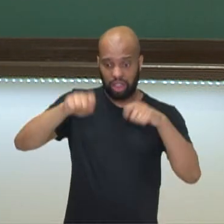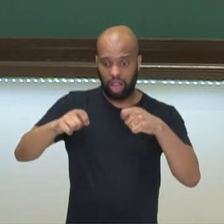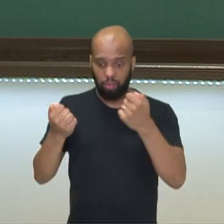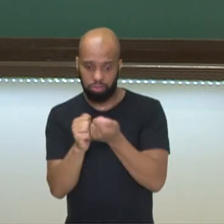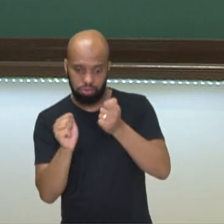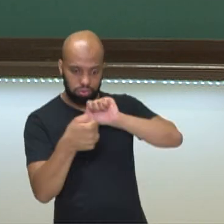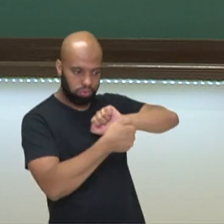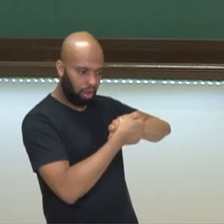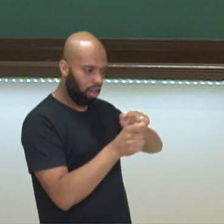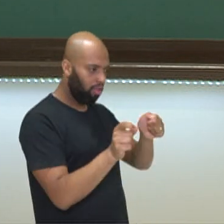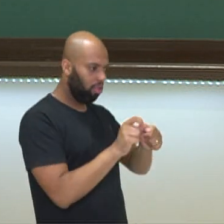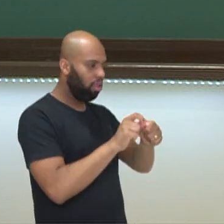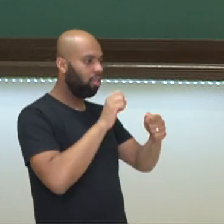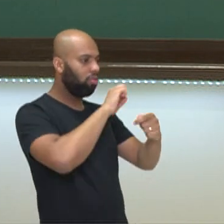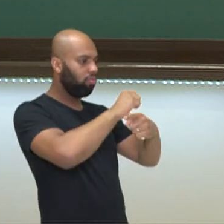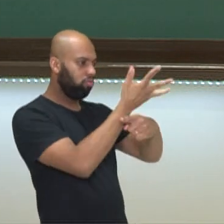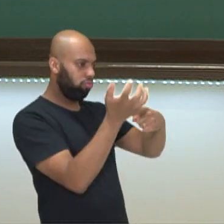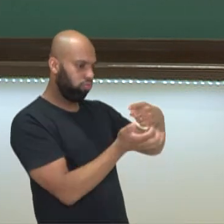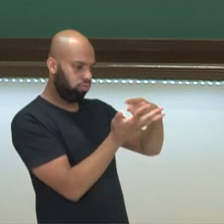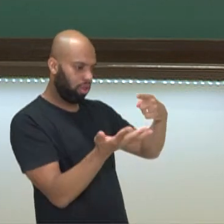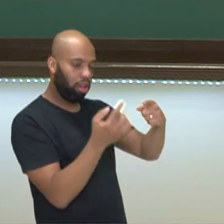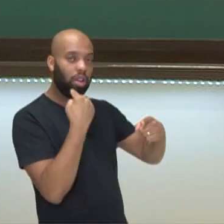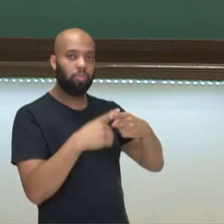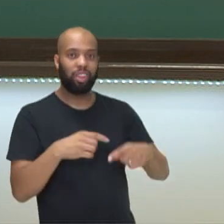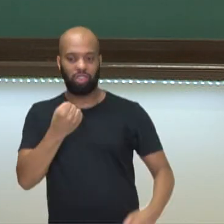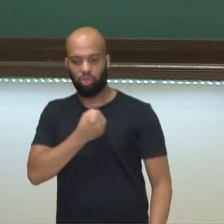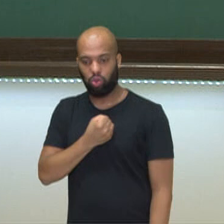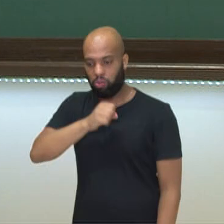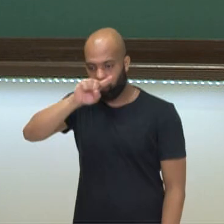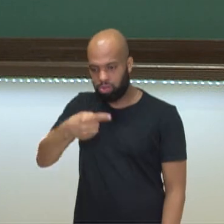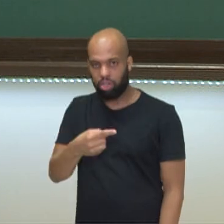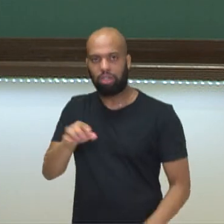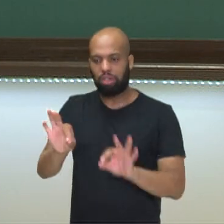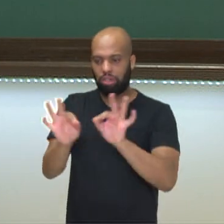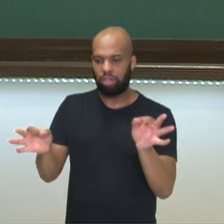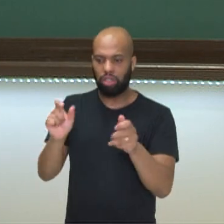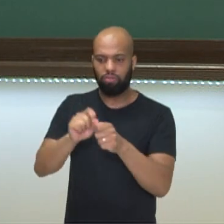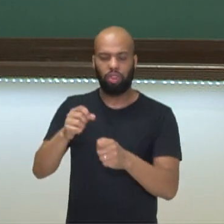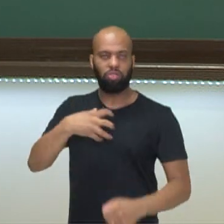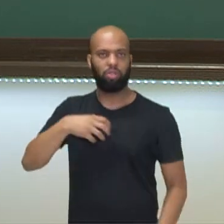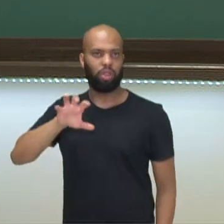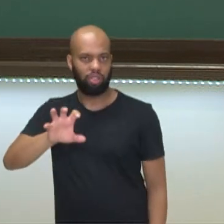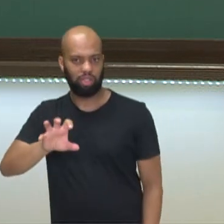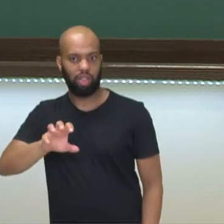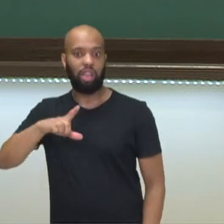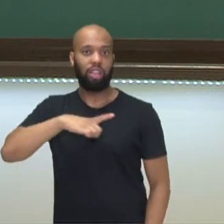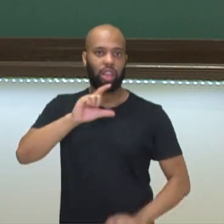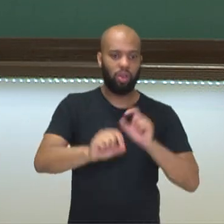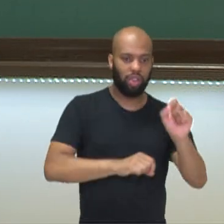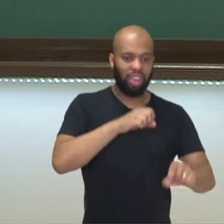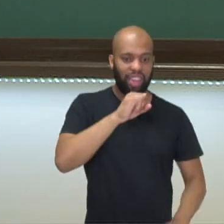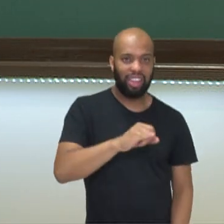fração. Tá? A dízima periódica simples a gente transforma de um jeito, a dízima periódica composta a gente